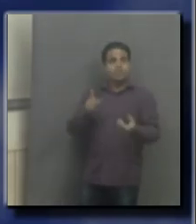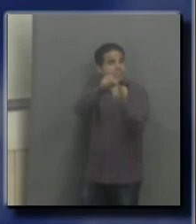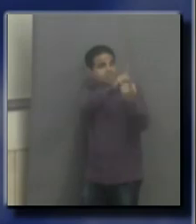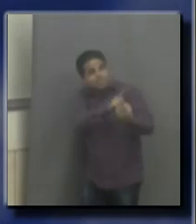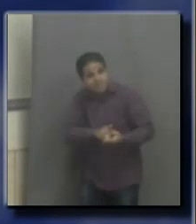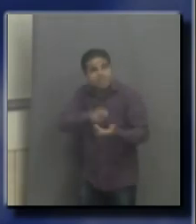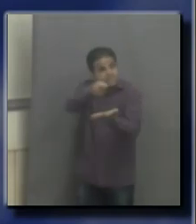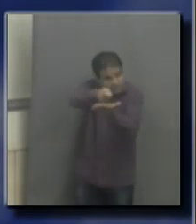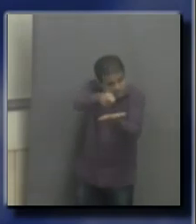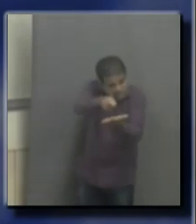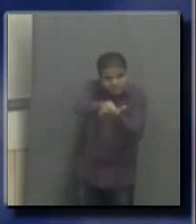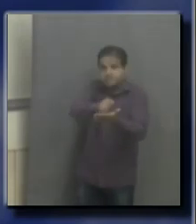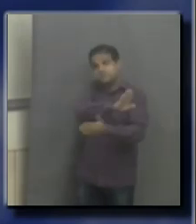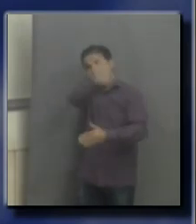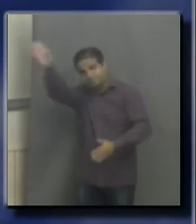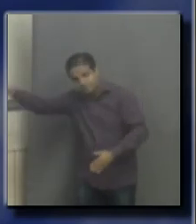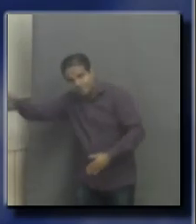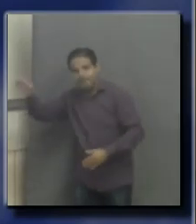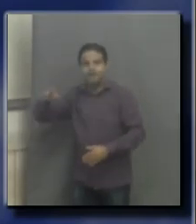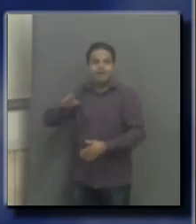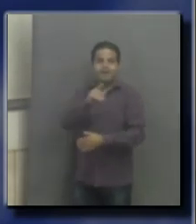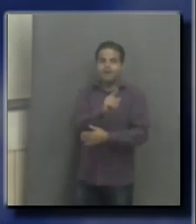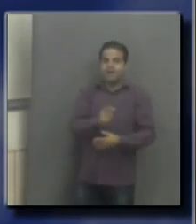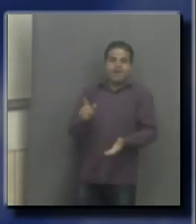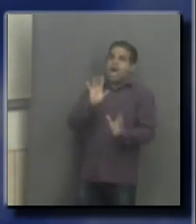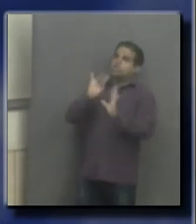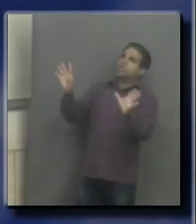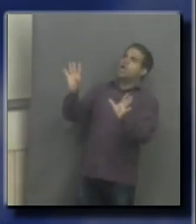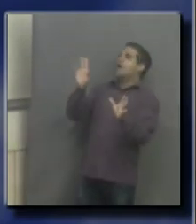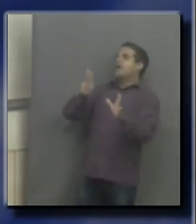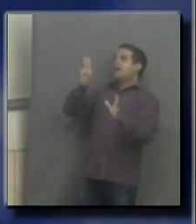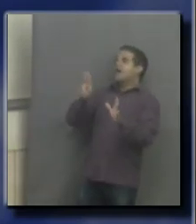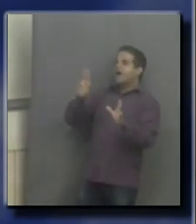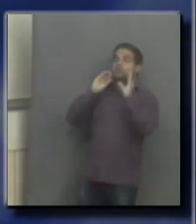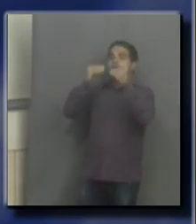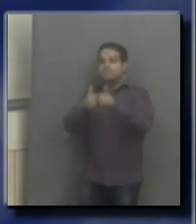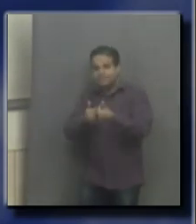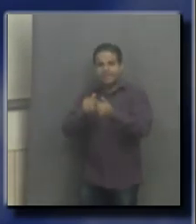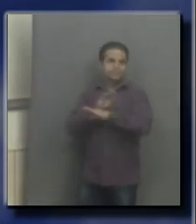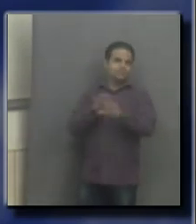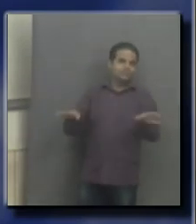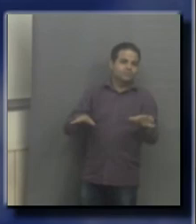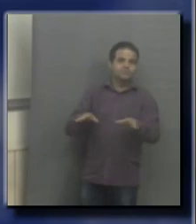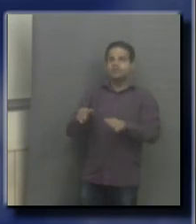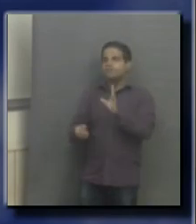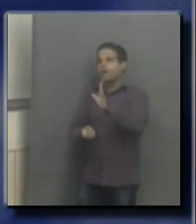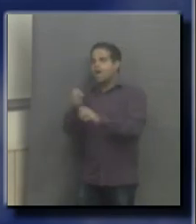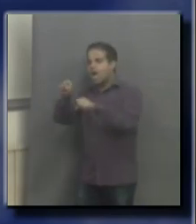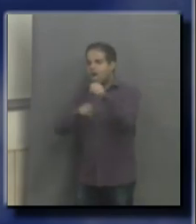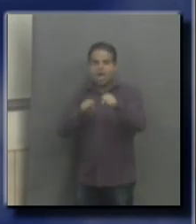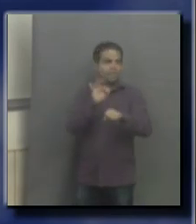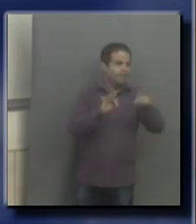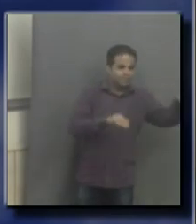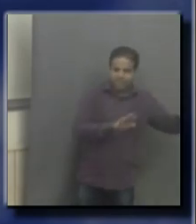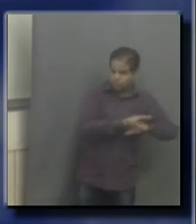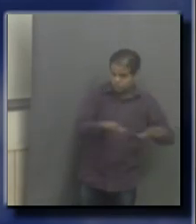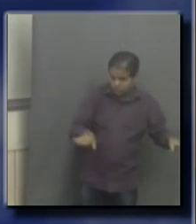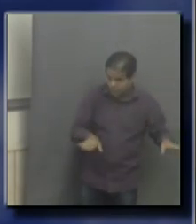demanda exige isso, né? Nós não podemos só utilizar a comunidade para a formação do aluno,